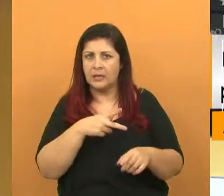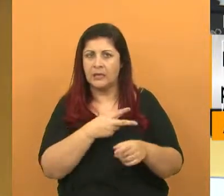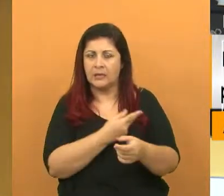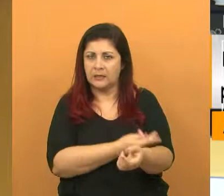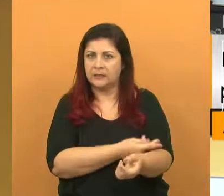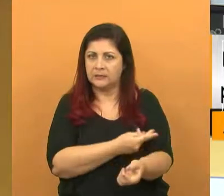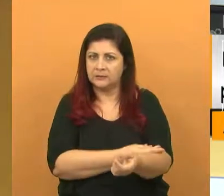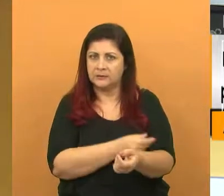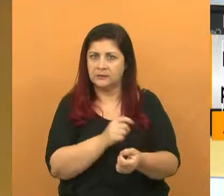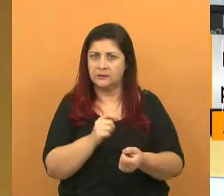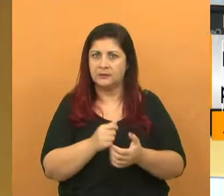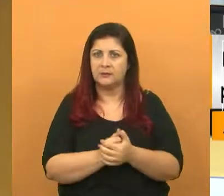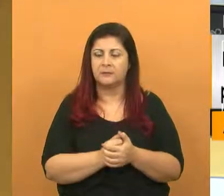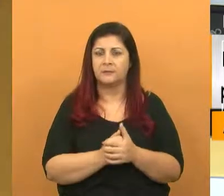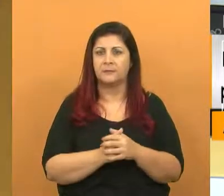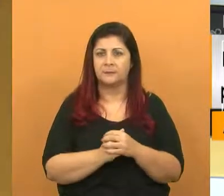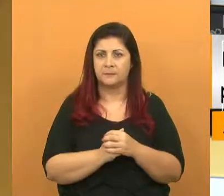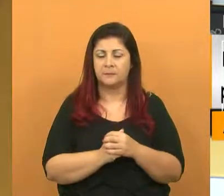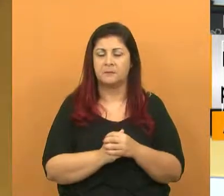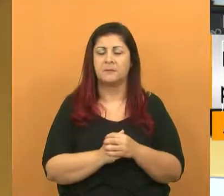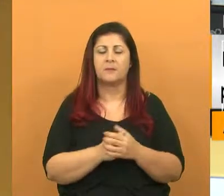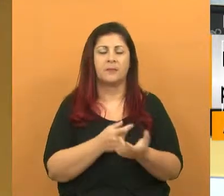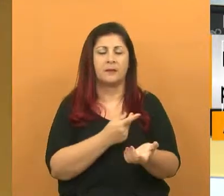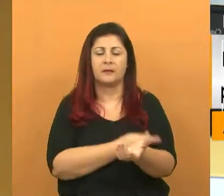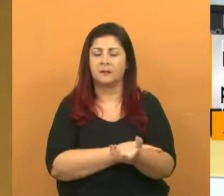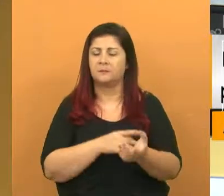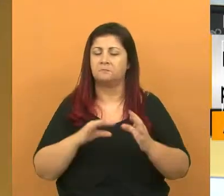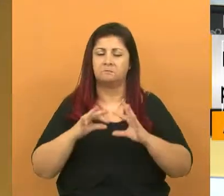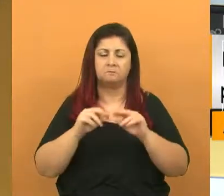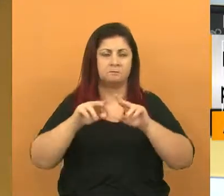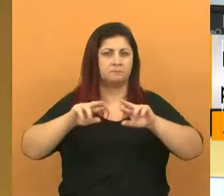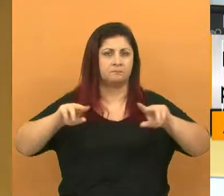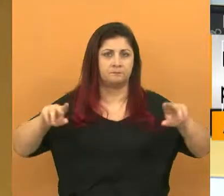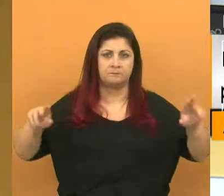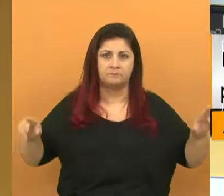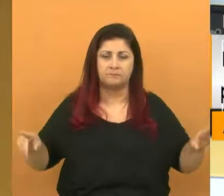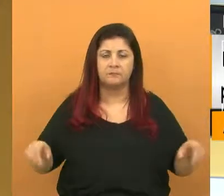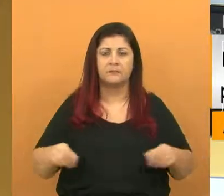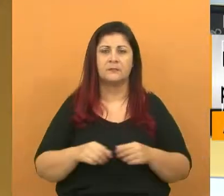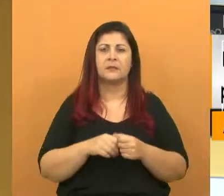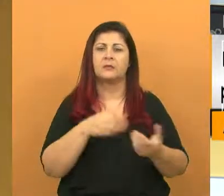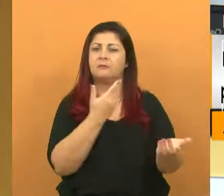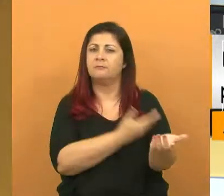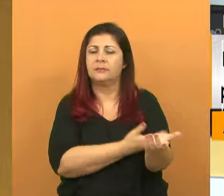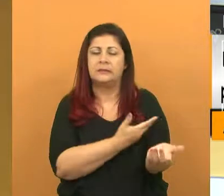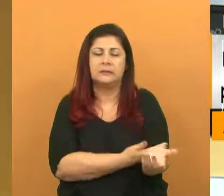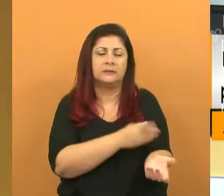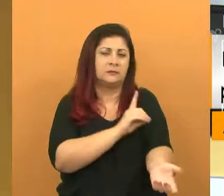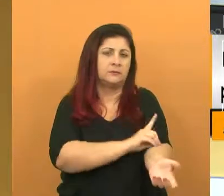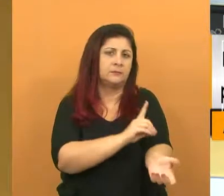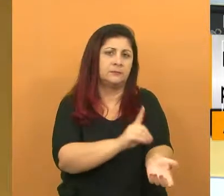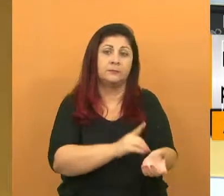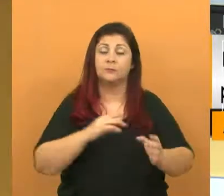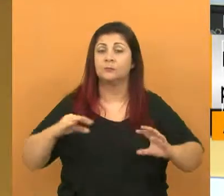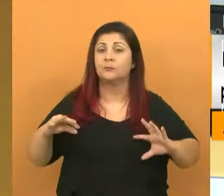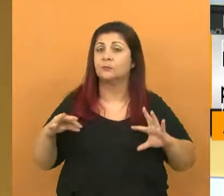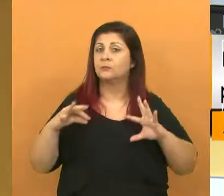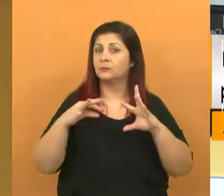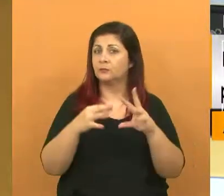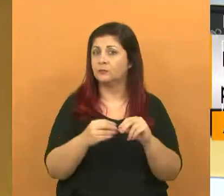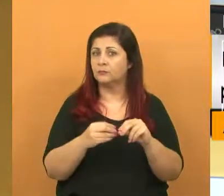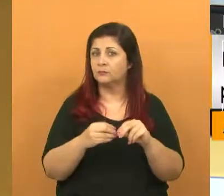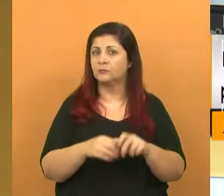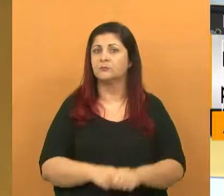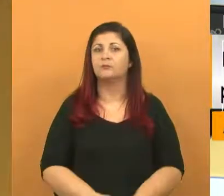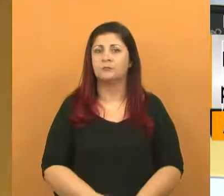de hepatites, né? Teste rápido de hepatite, sífilis, teste de hipertensão, glicemia, tudo isso